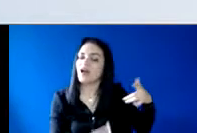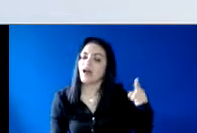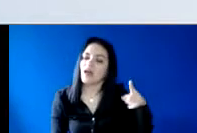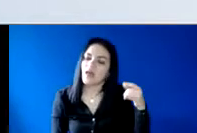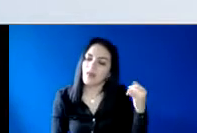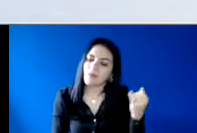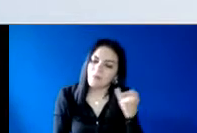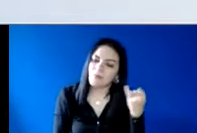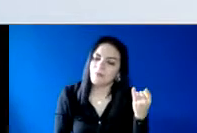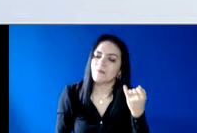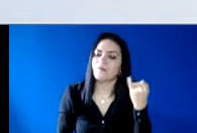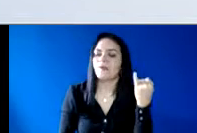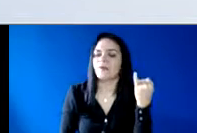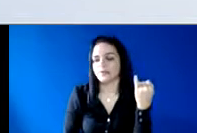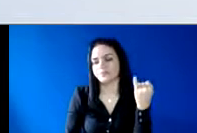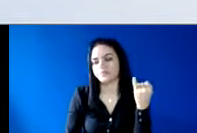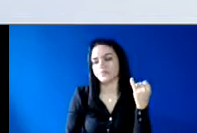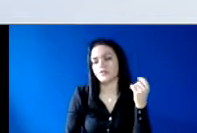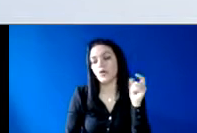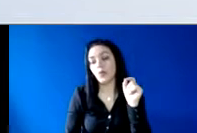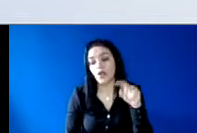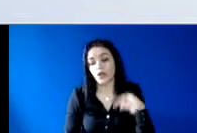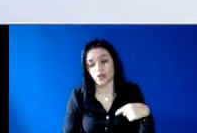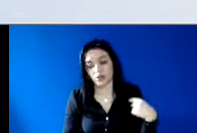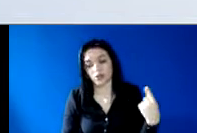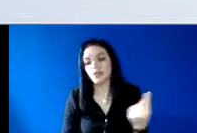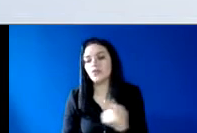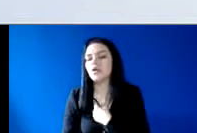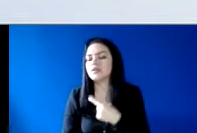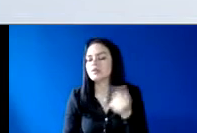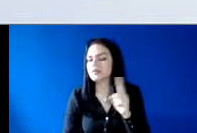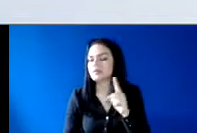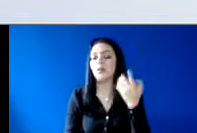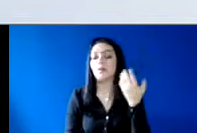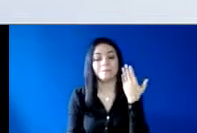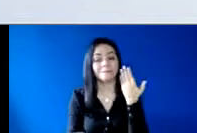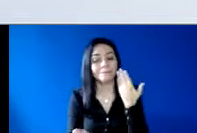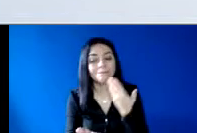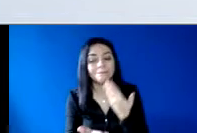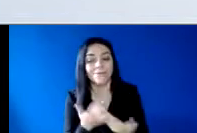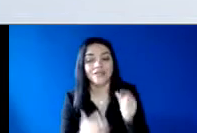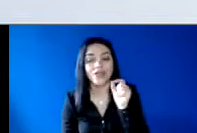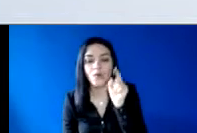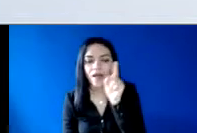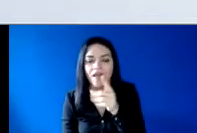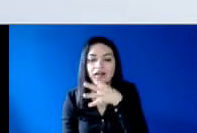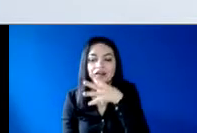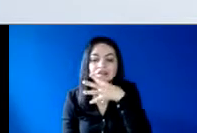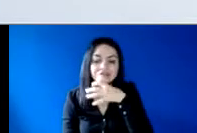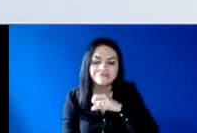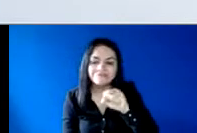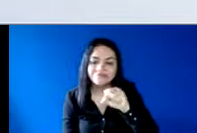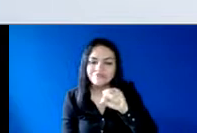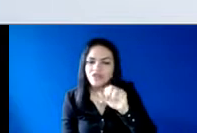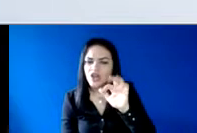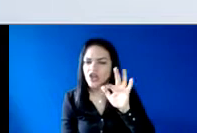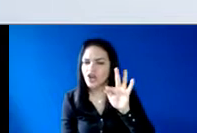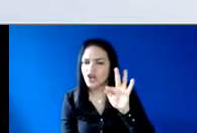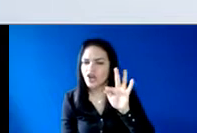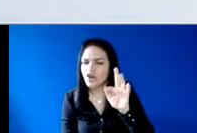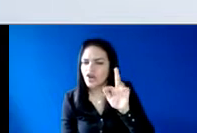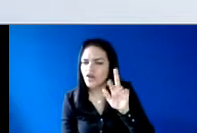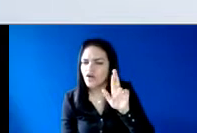pensador muito importante que a gente não deve perder de vista é o Freud, né? Lembrando que, às vezes, a gente pergunta assim, cara, mas o